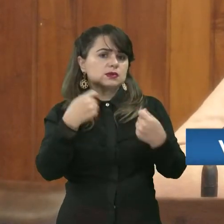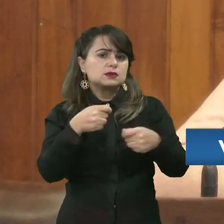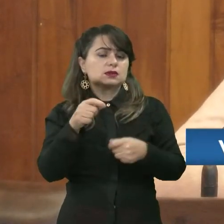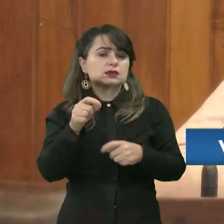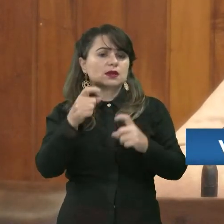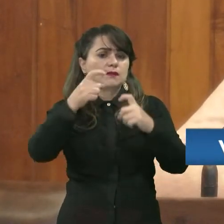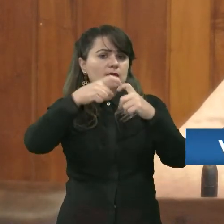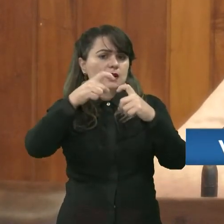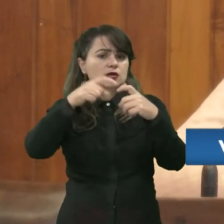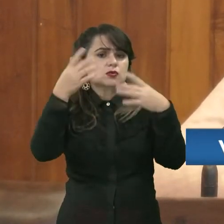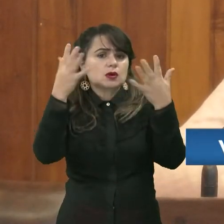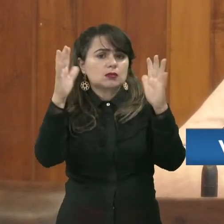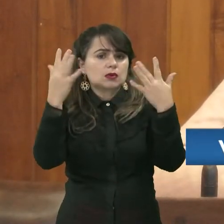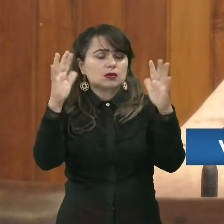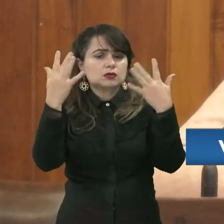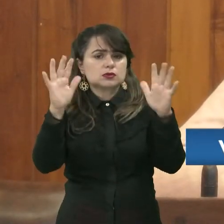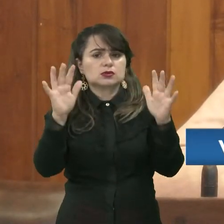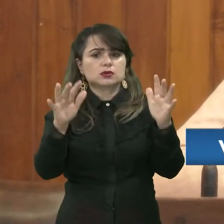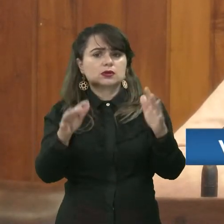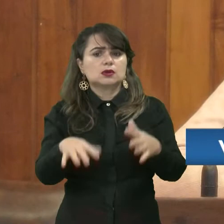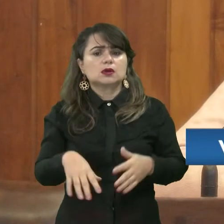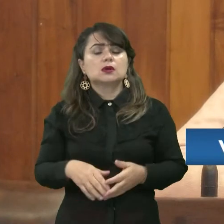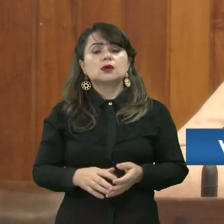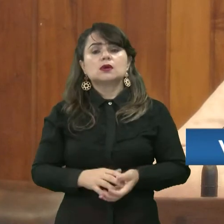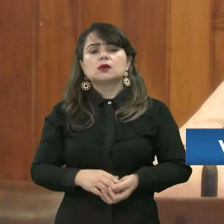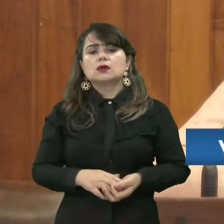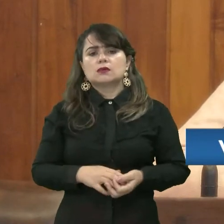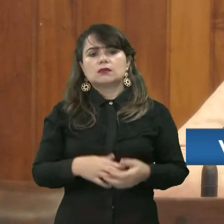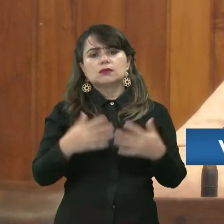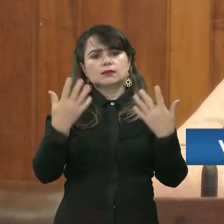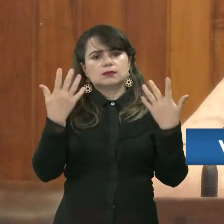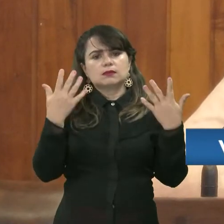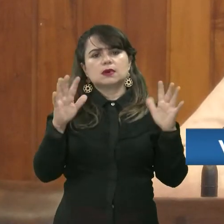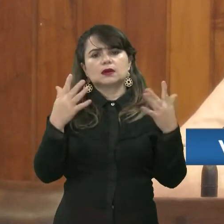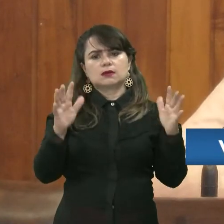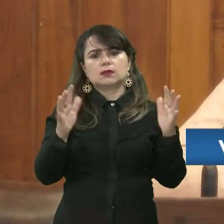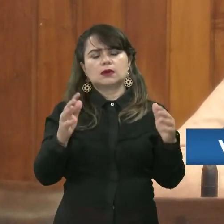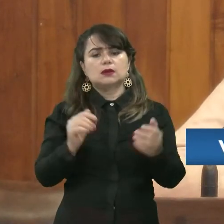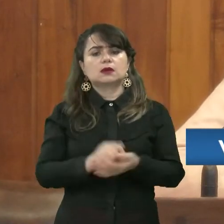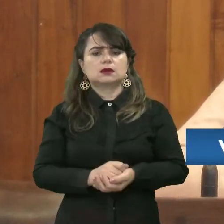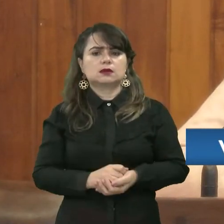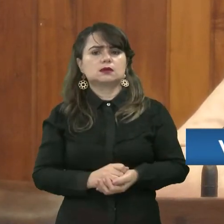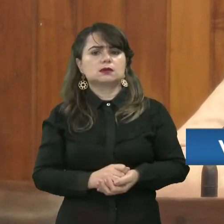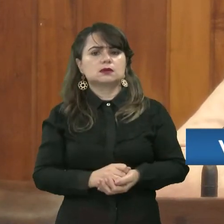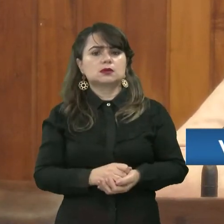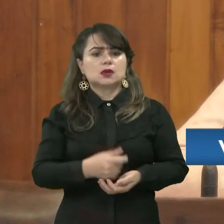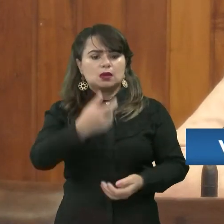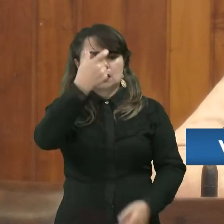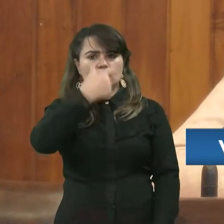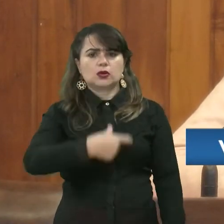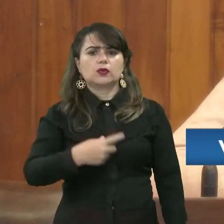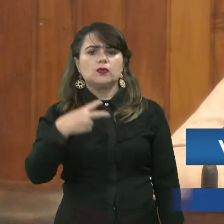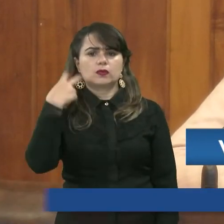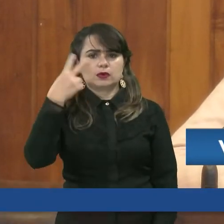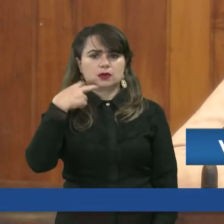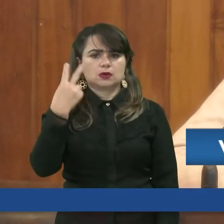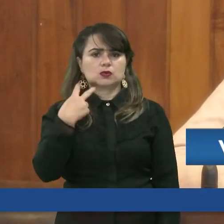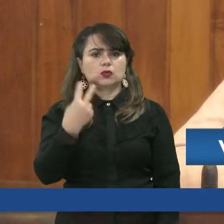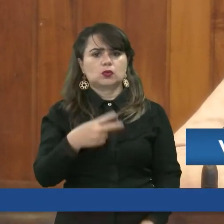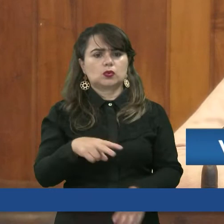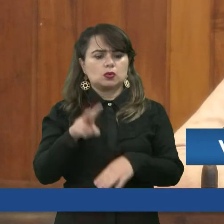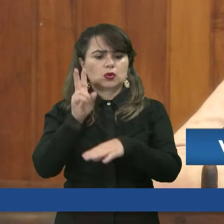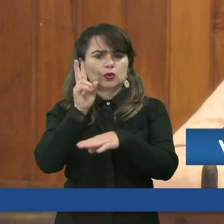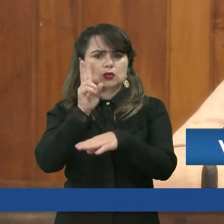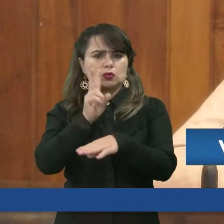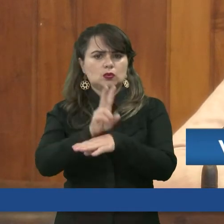quanto domiciliar. Meus parabéns para vocês e pode ter certeza que essa vereadora Vânia Ramos vai estar fazendo um voto